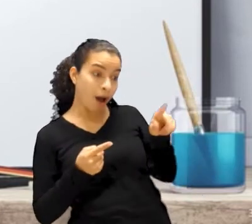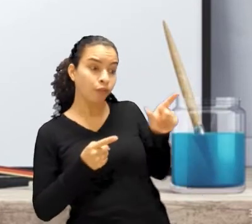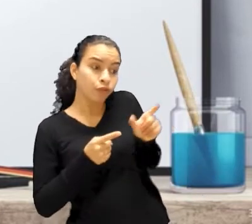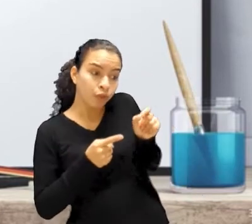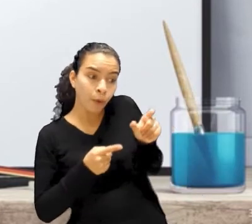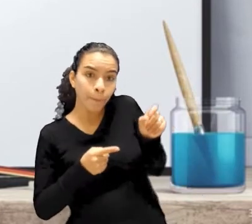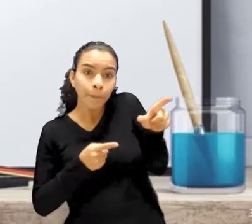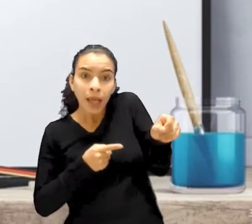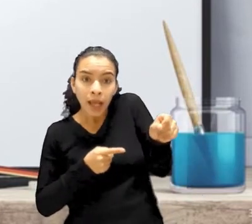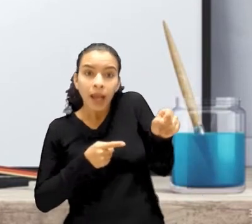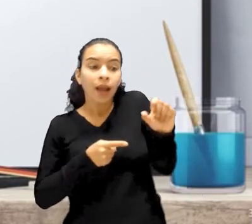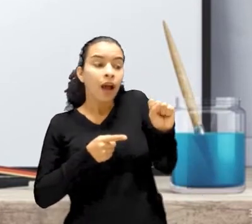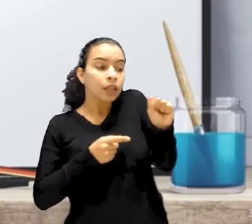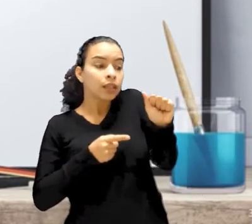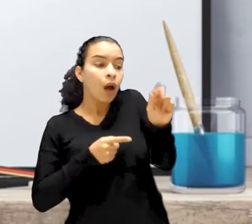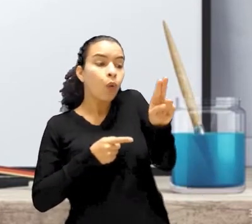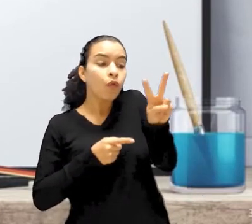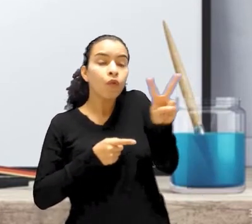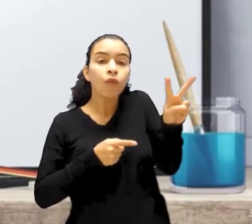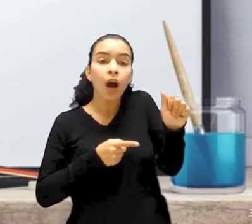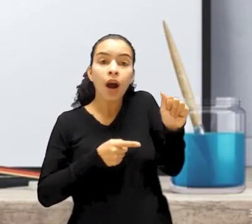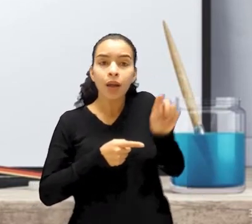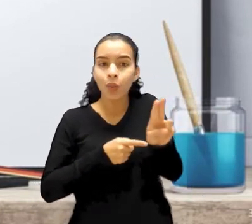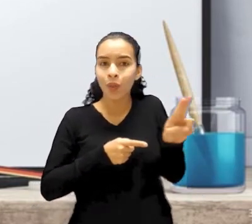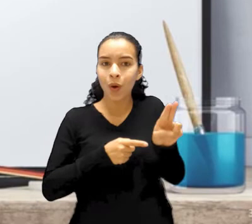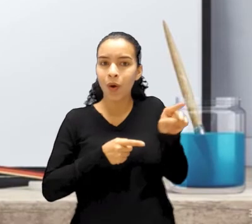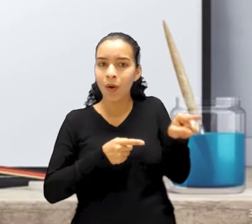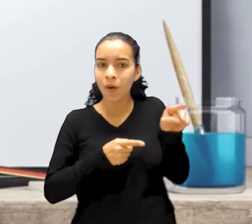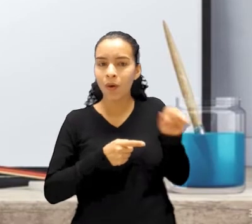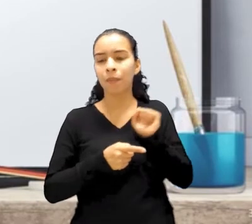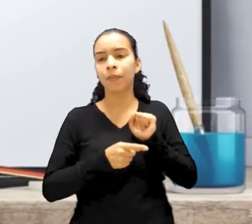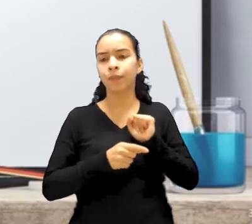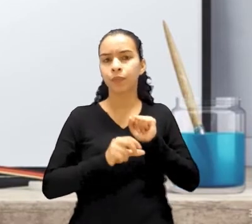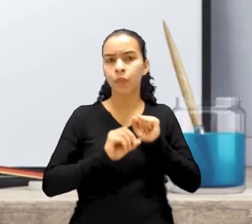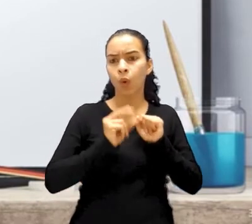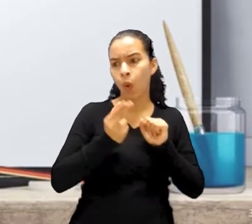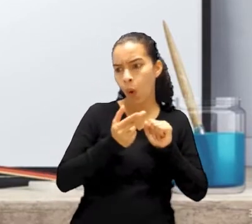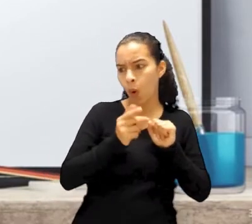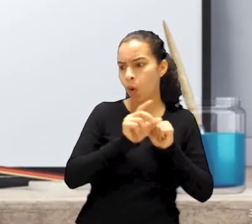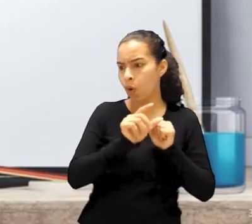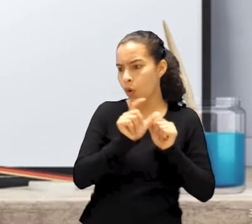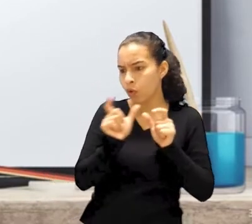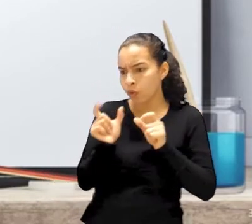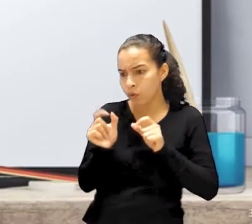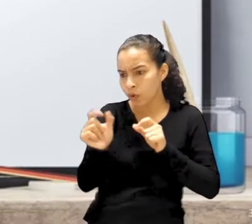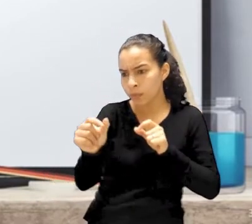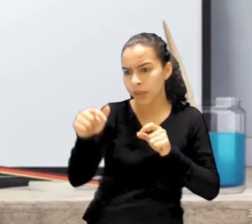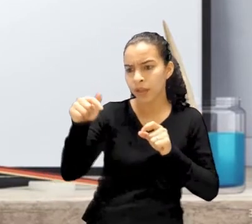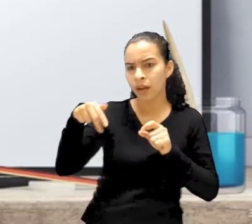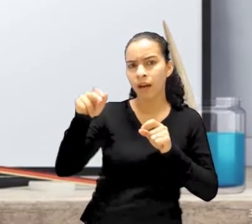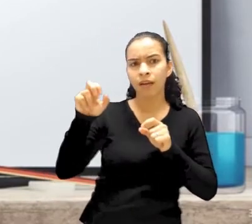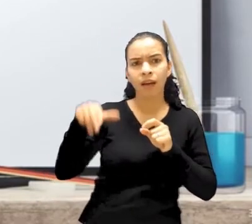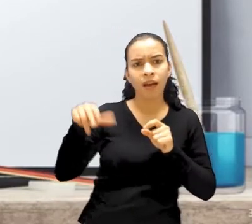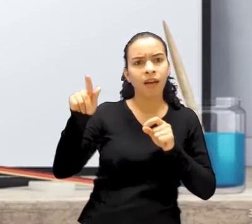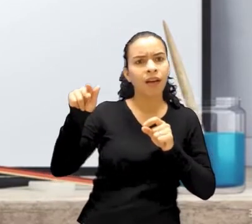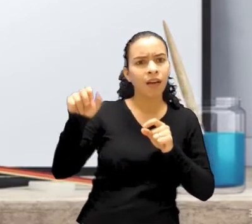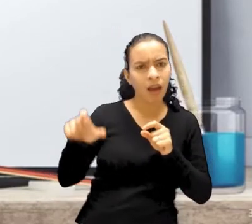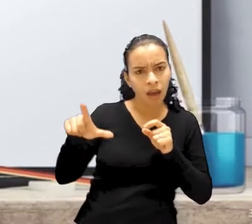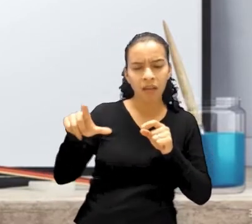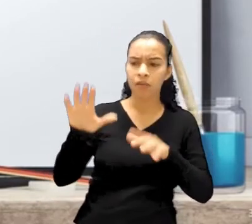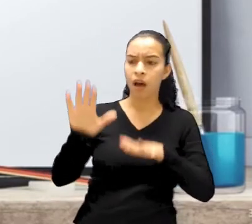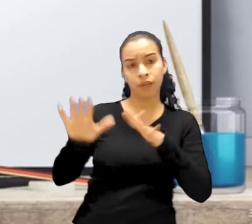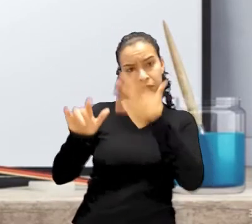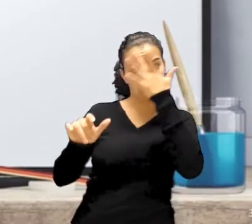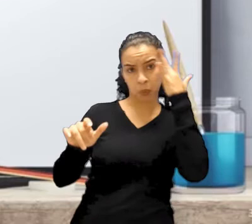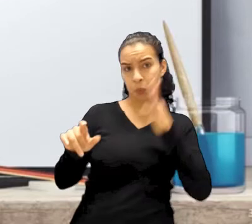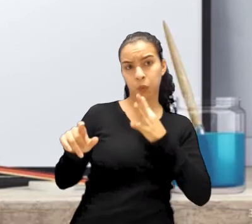uma saúva, né, que é nos referindo a determinada formiga, ou as quenquens, né, o quenquens nem